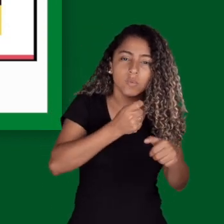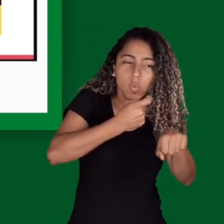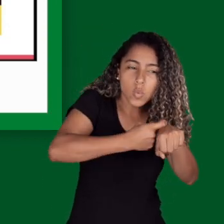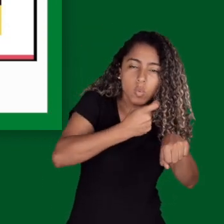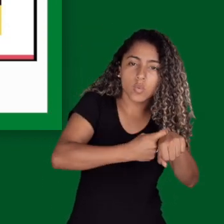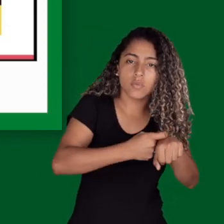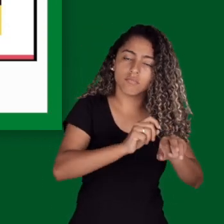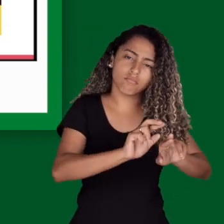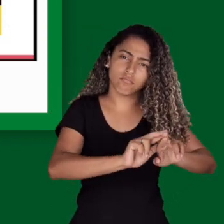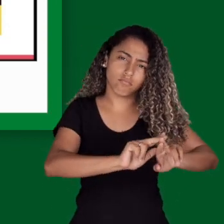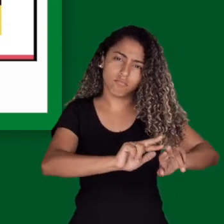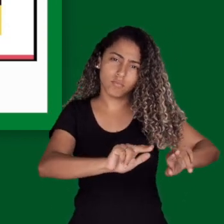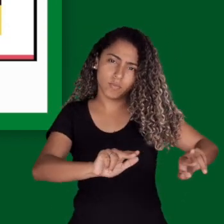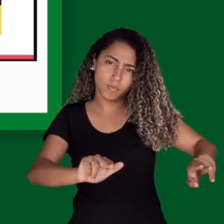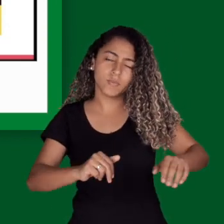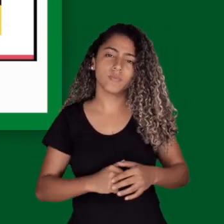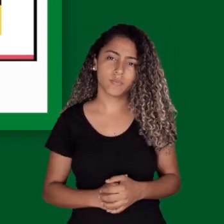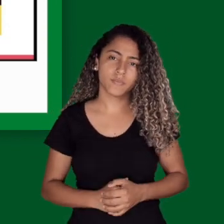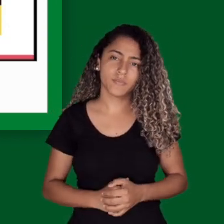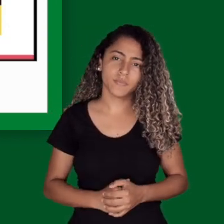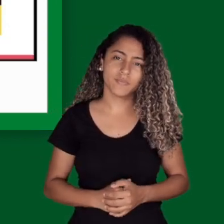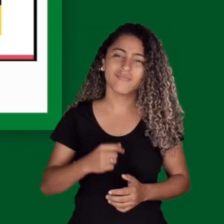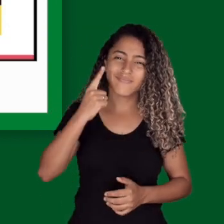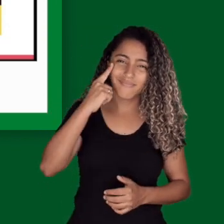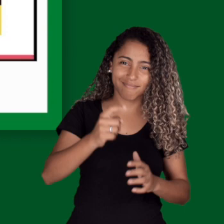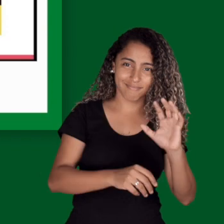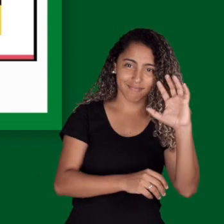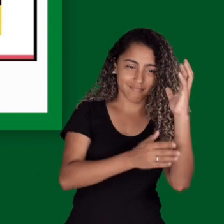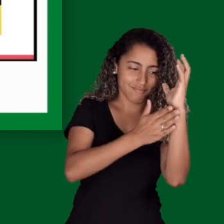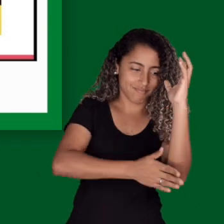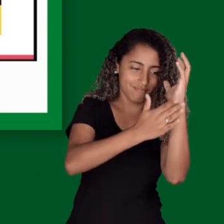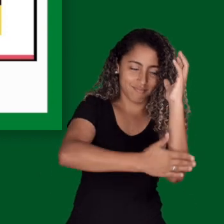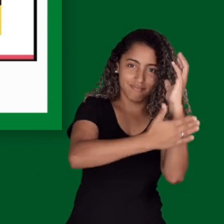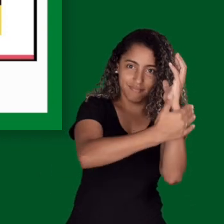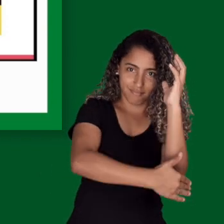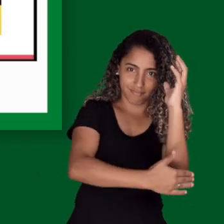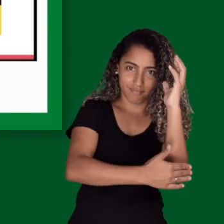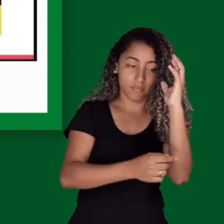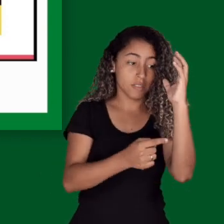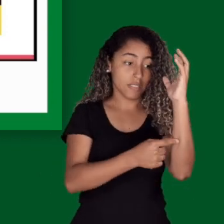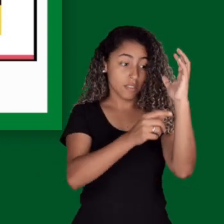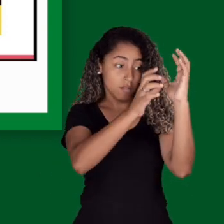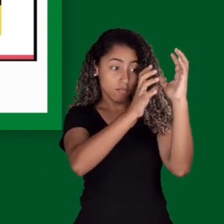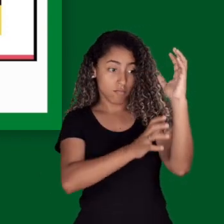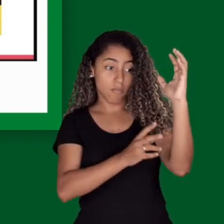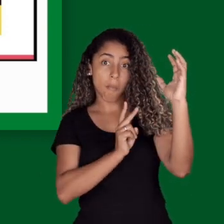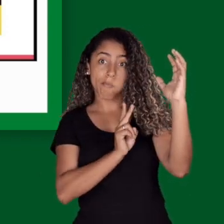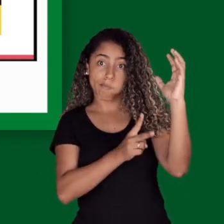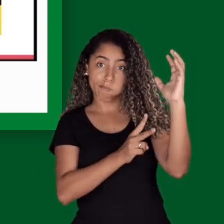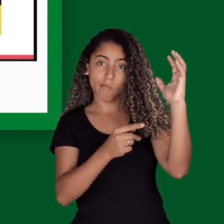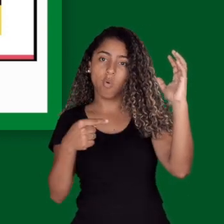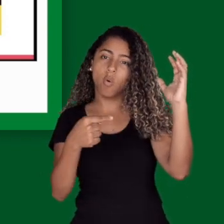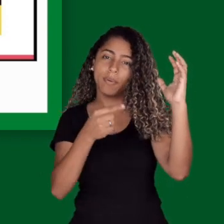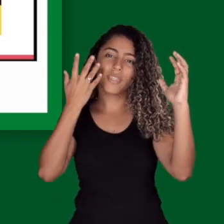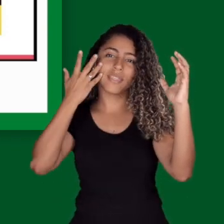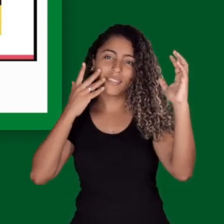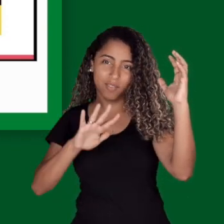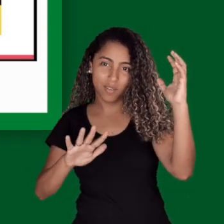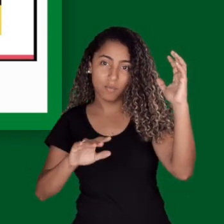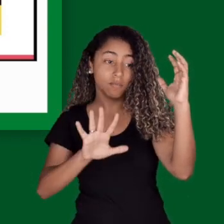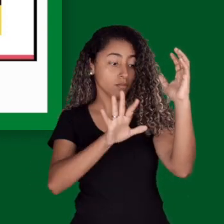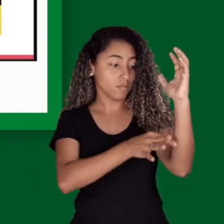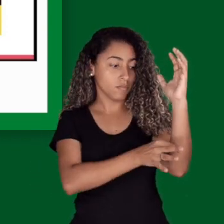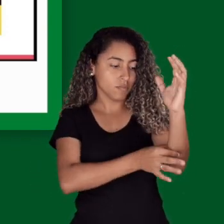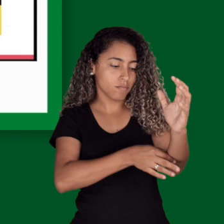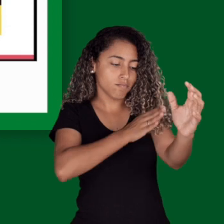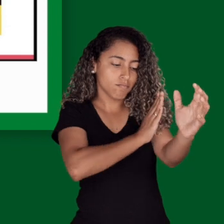pasteurização, resfriamento ou congelamento. Então, seguindo o exemplo do abacaxi, né? Então, como nós vimos, o abacaxi inteiro é um alimento